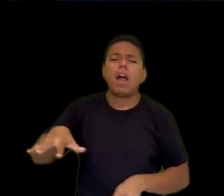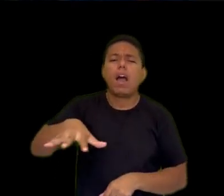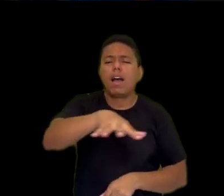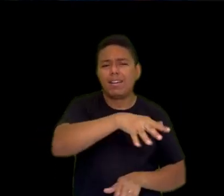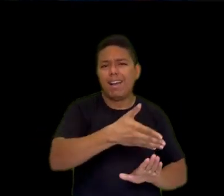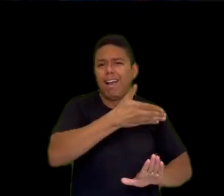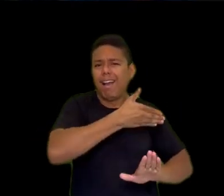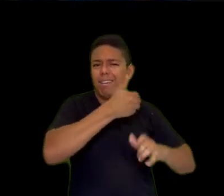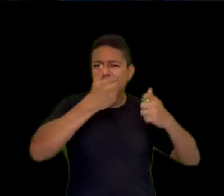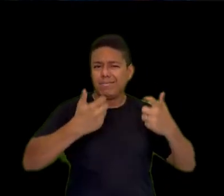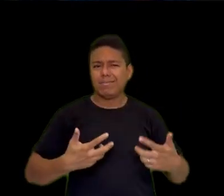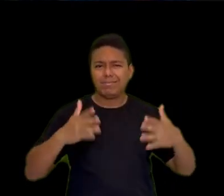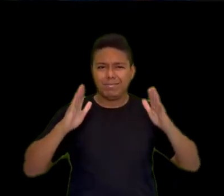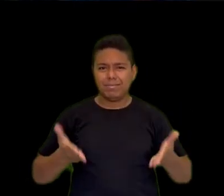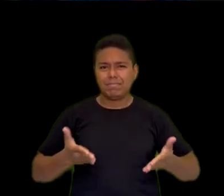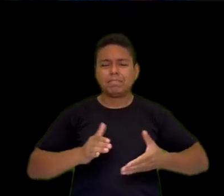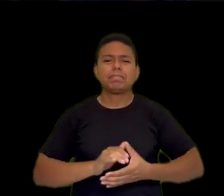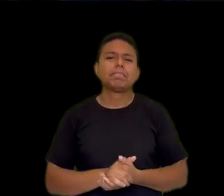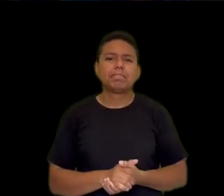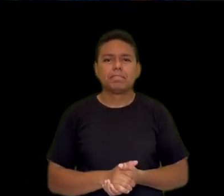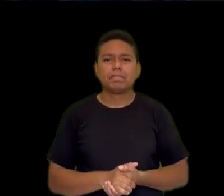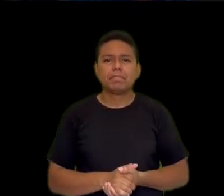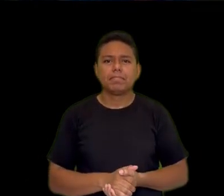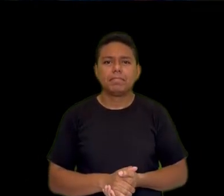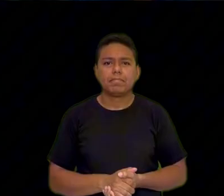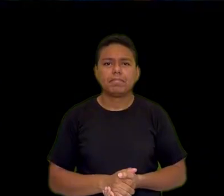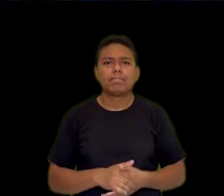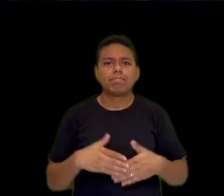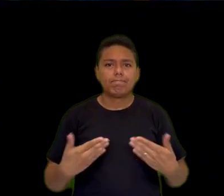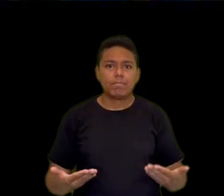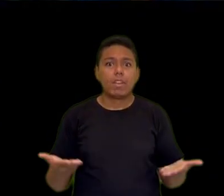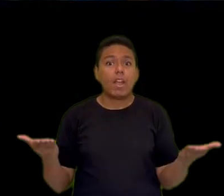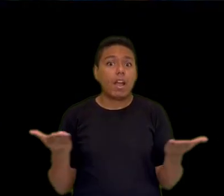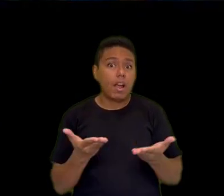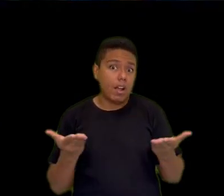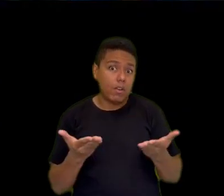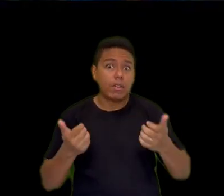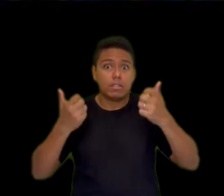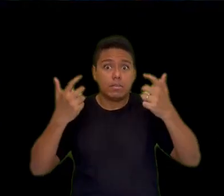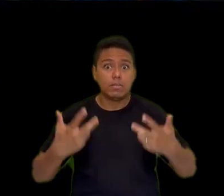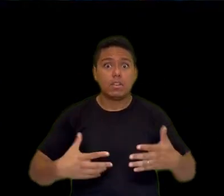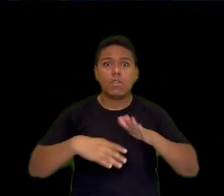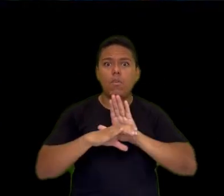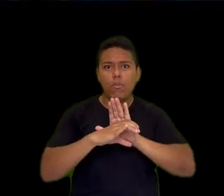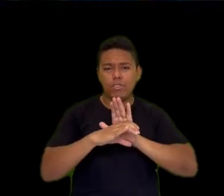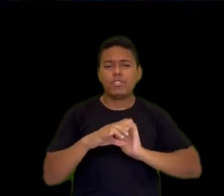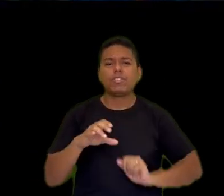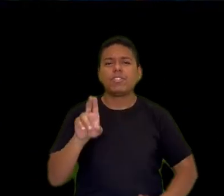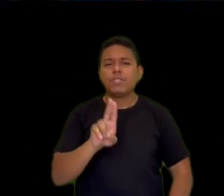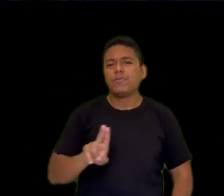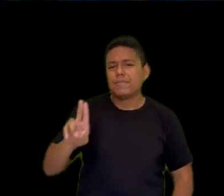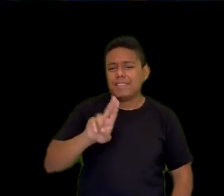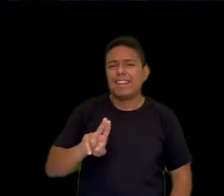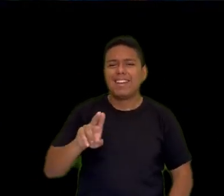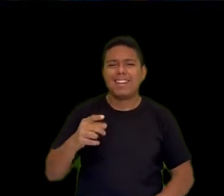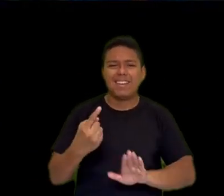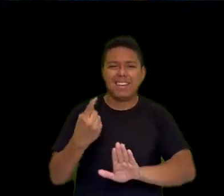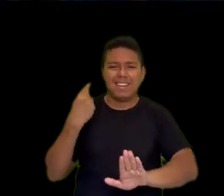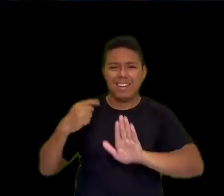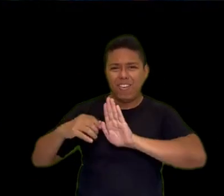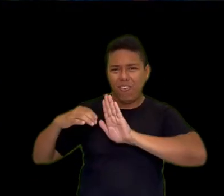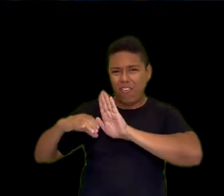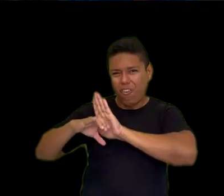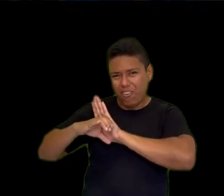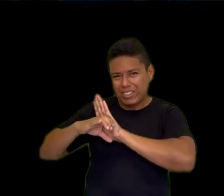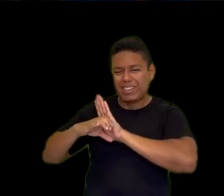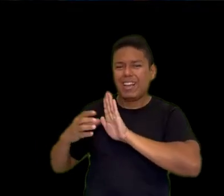Eu vou trazer um pouco de um conceito que eu tenho usado, saindo um pouco daquela definição que está na Lei 8080. Eu